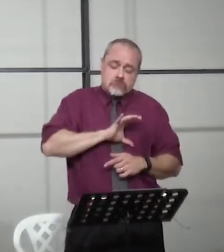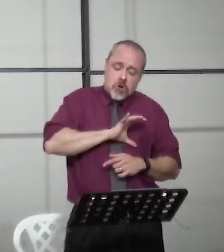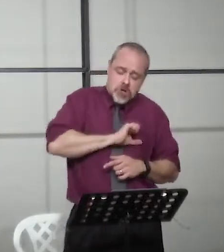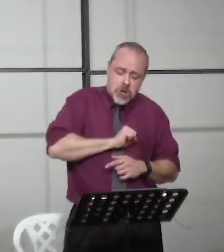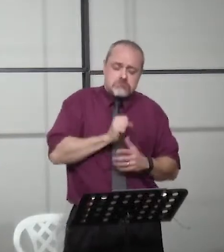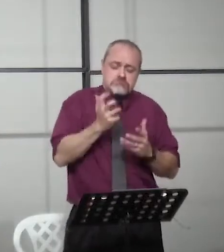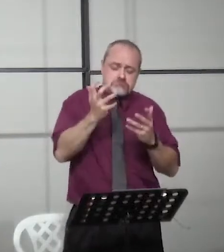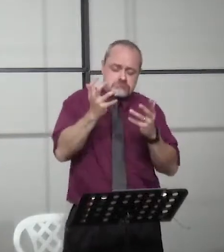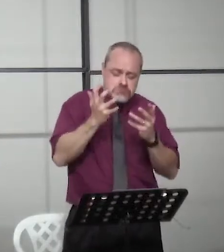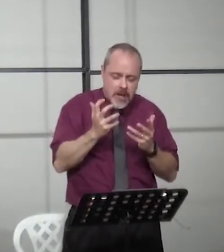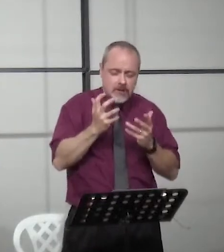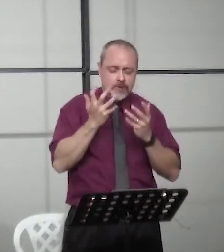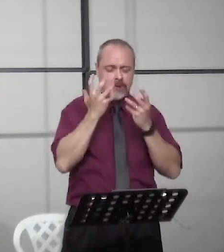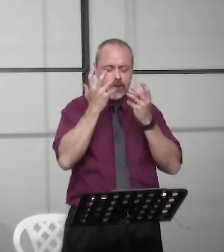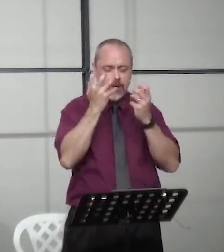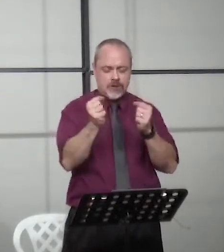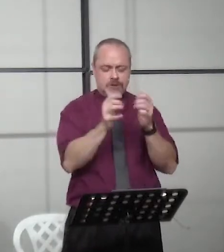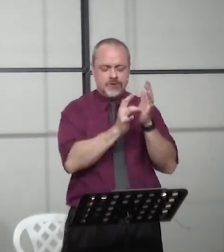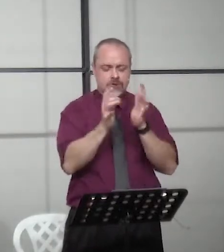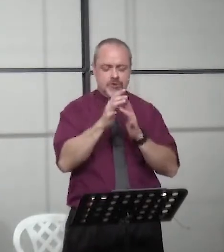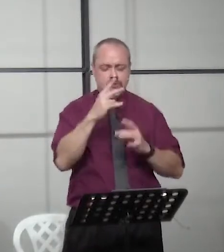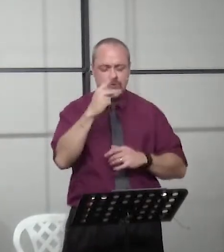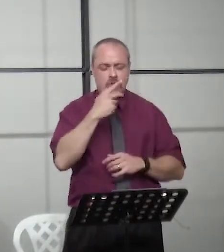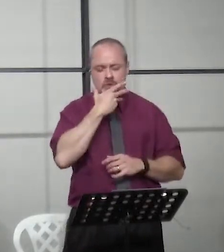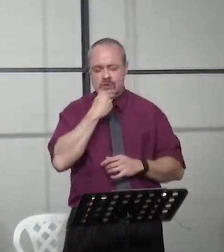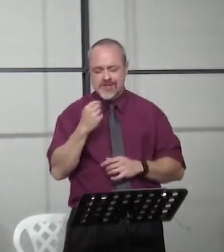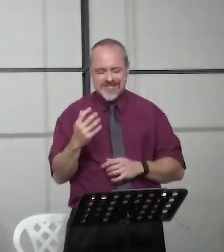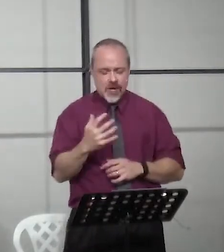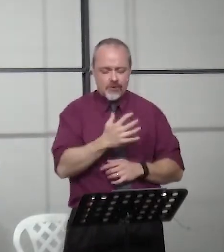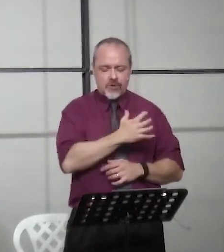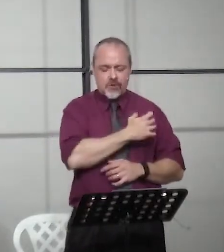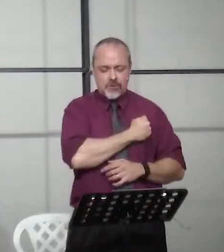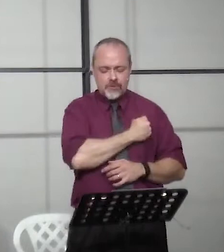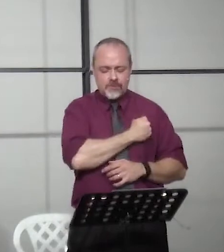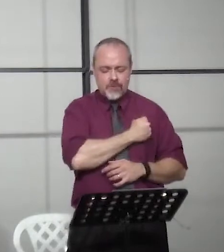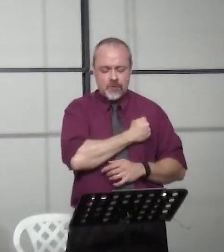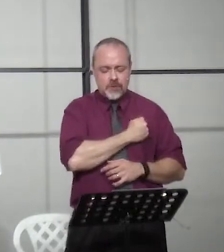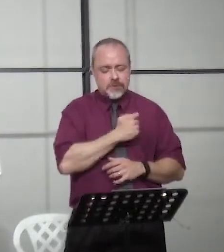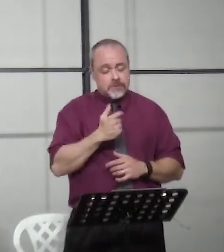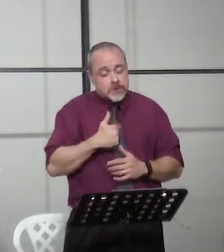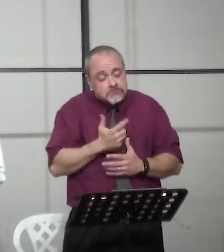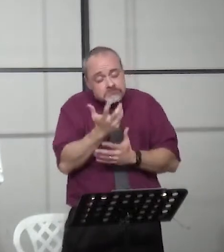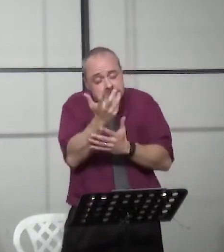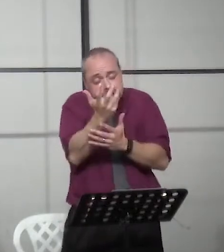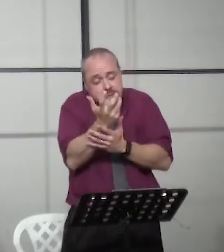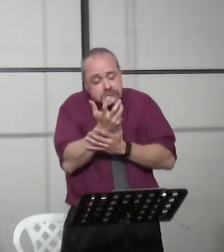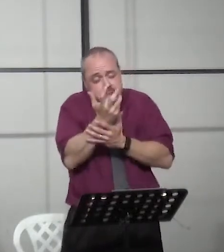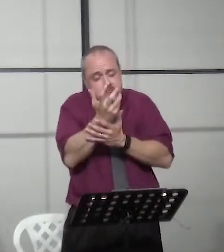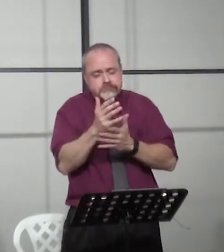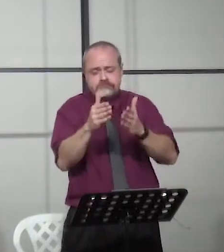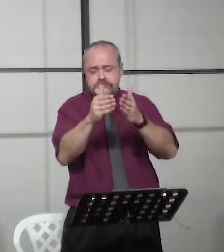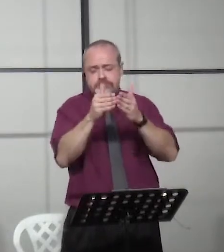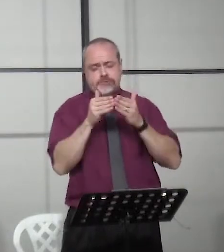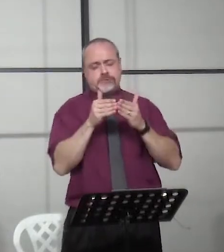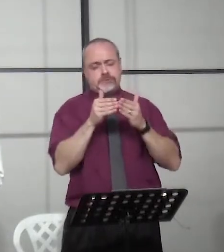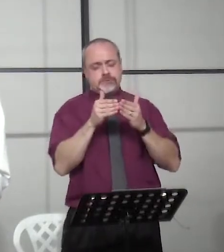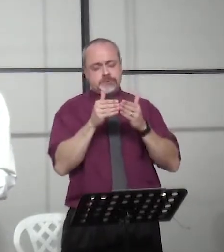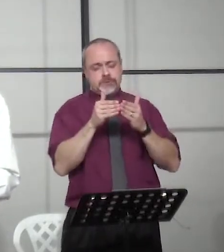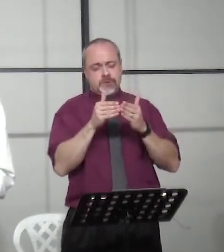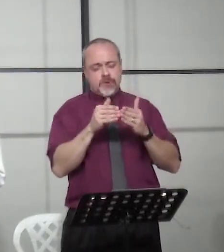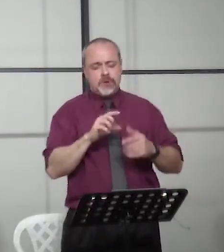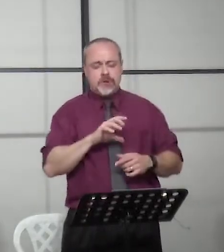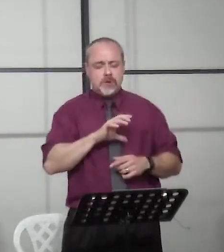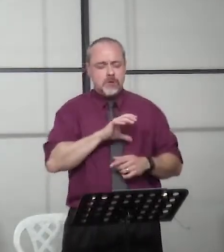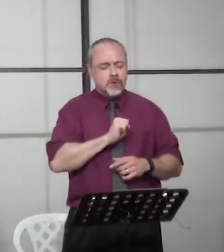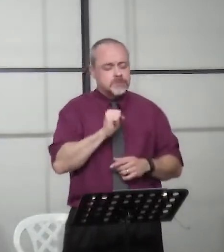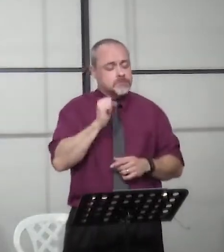de receber Jesus como seu Salvador? Eu não estou empurrando, eu estou implorando, mas empurrando não. Eu gostaria de